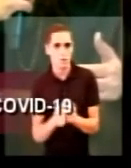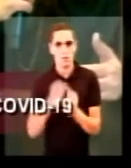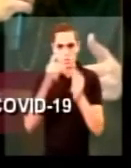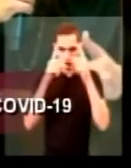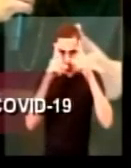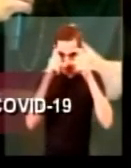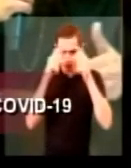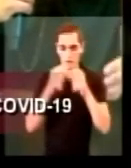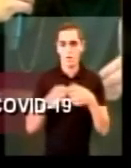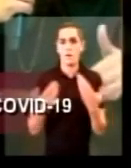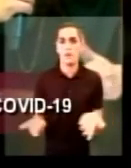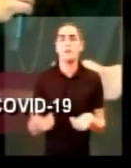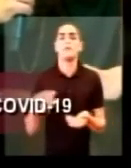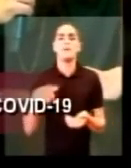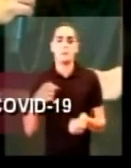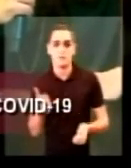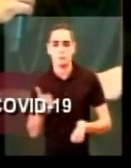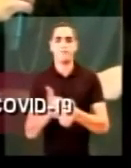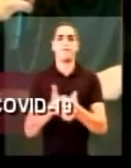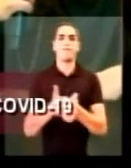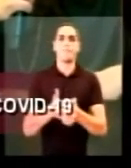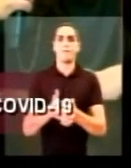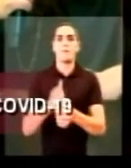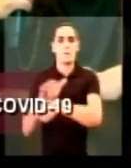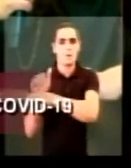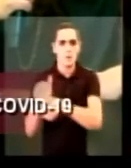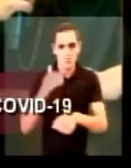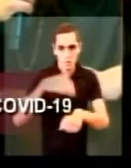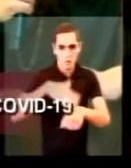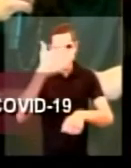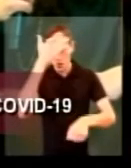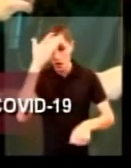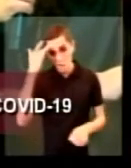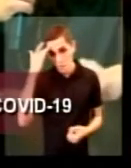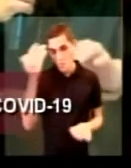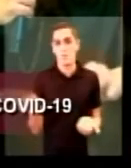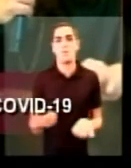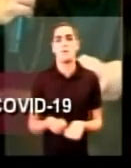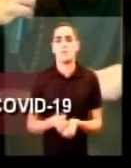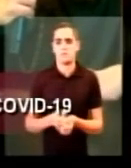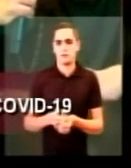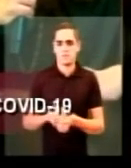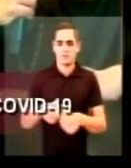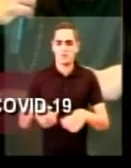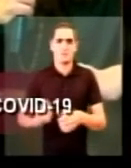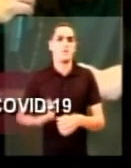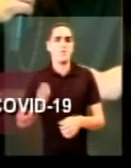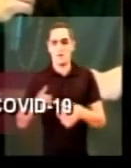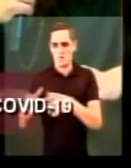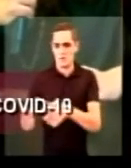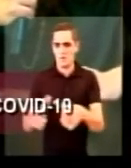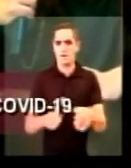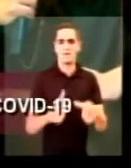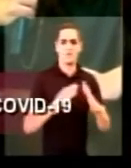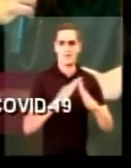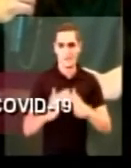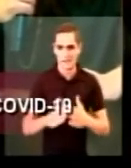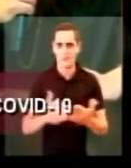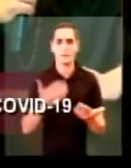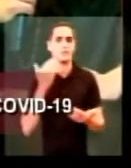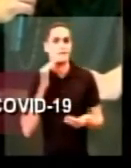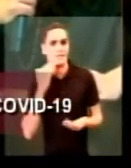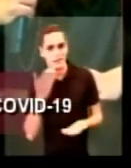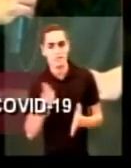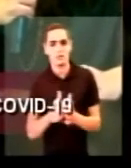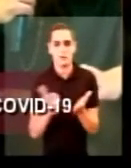vacinação de pessoas que estão mais na periferia da cidade, e por isso nós vamos programar em dias específicos vacinação